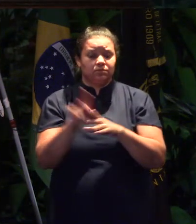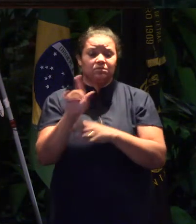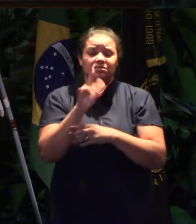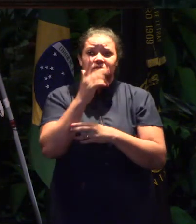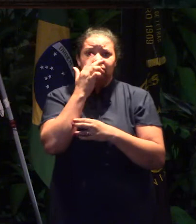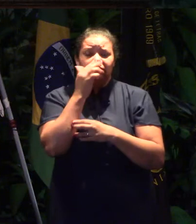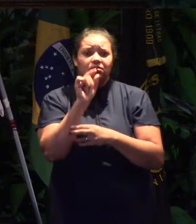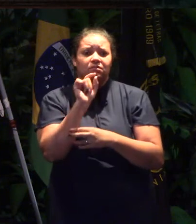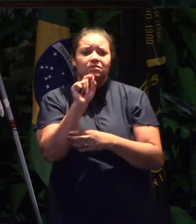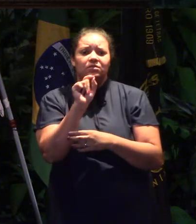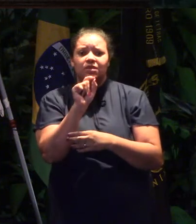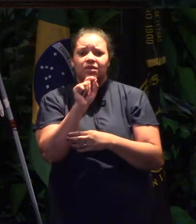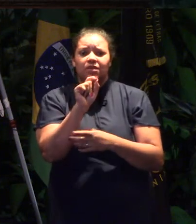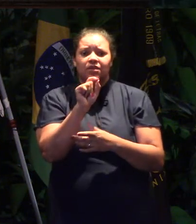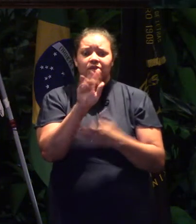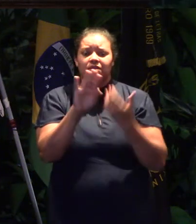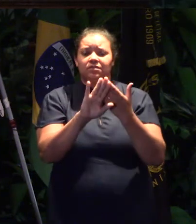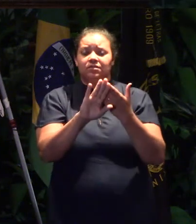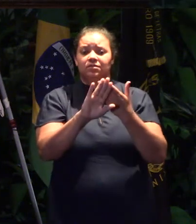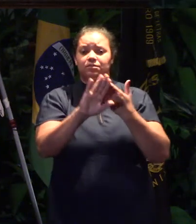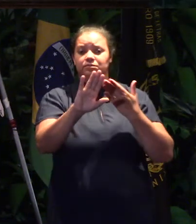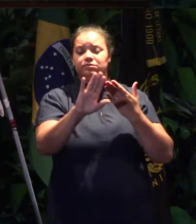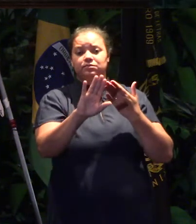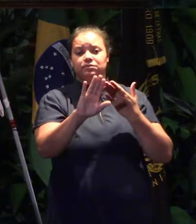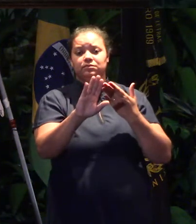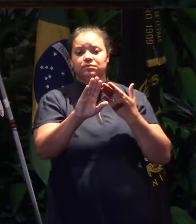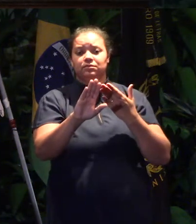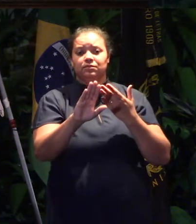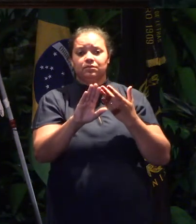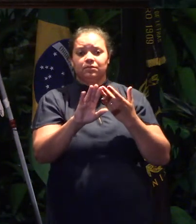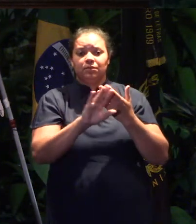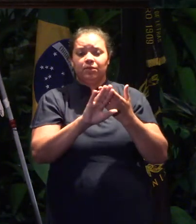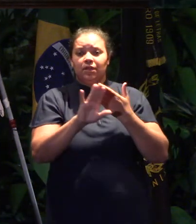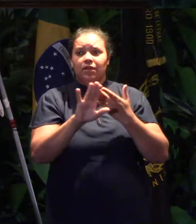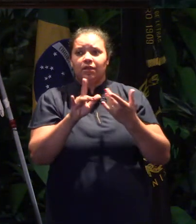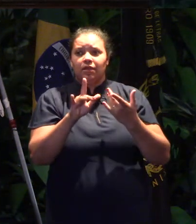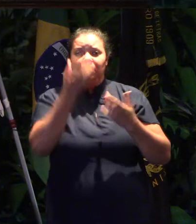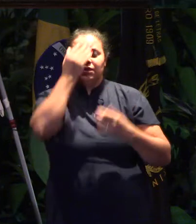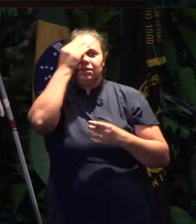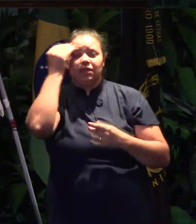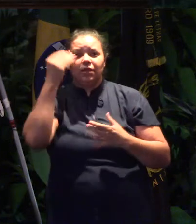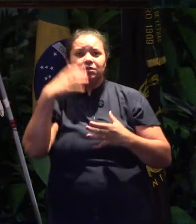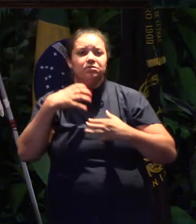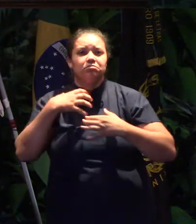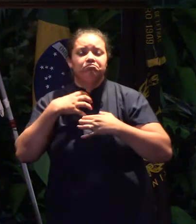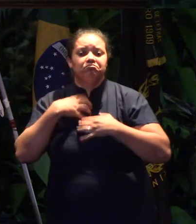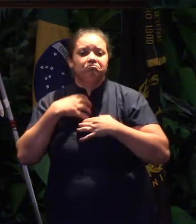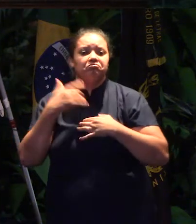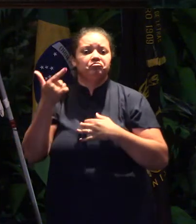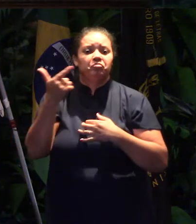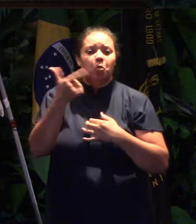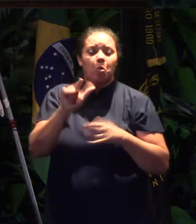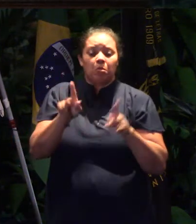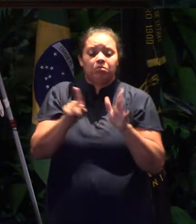é o divórcio que muitas vezes a gente acaba tendo dos nossos outros sentidos e deixando, então, de ser uma